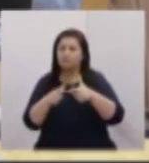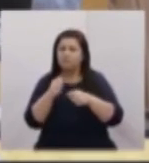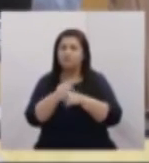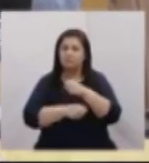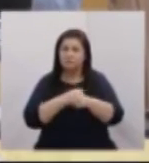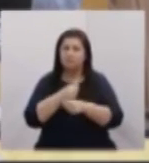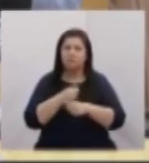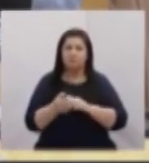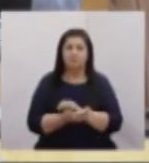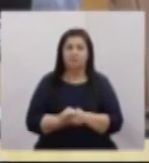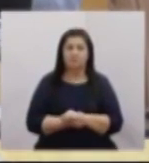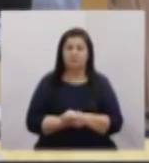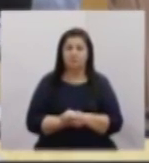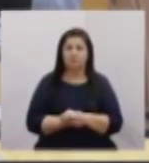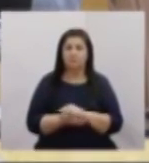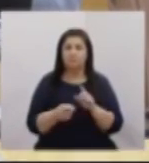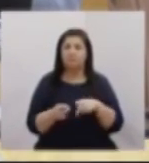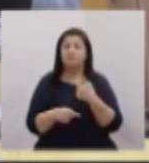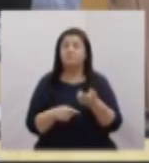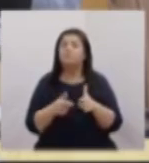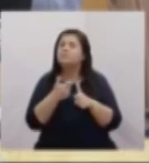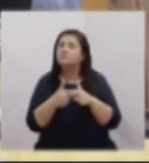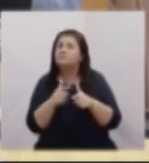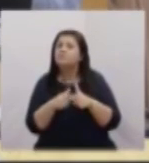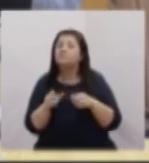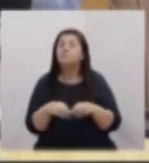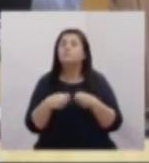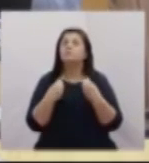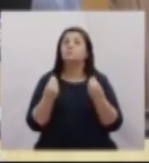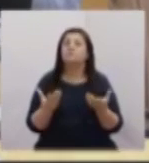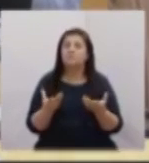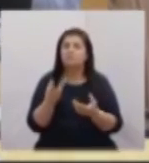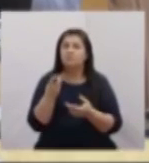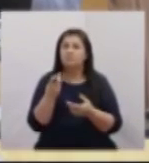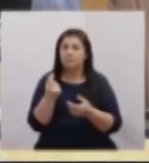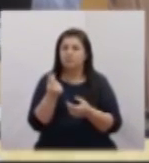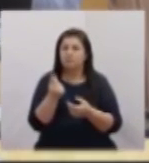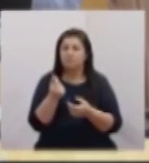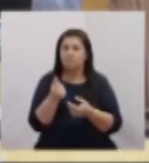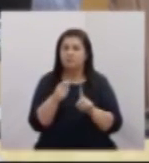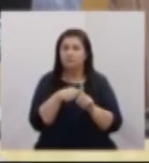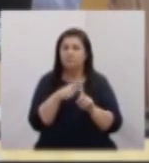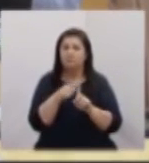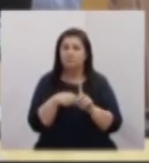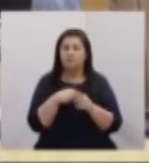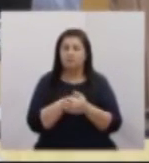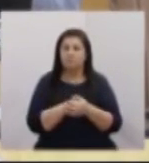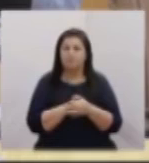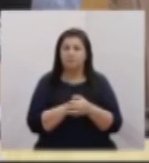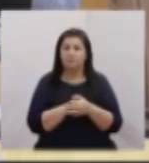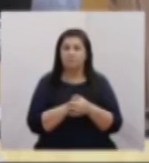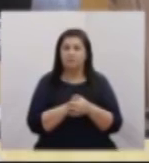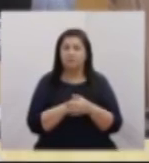2021. Após o fracionamento, qual o valor destinado a cada mês? Qual